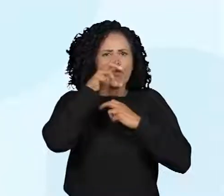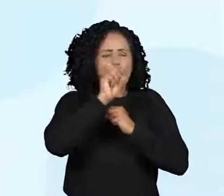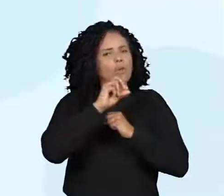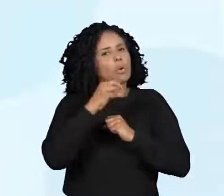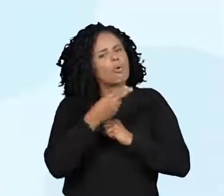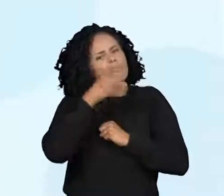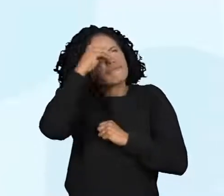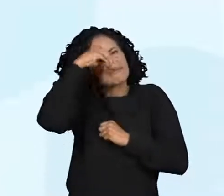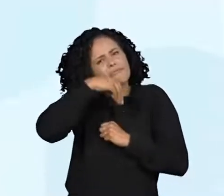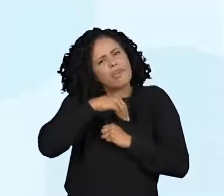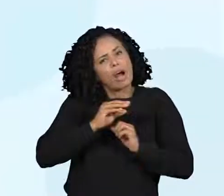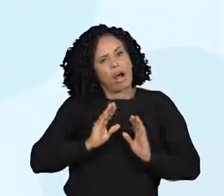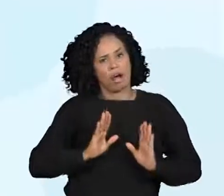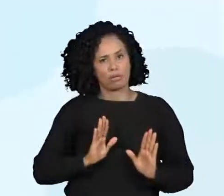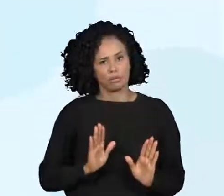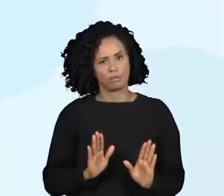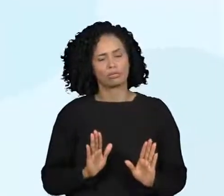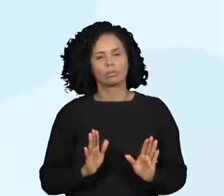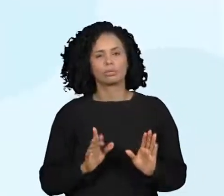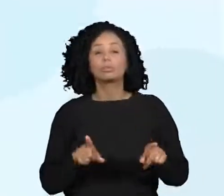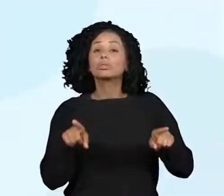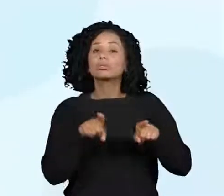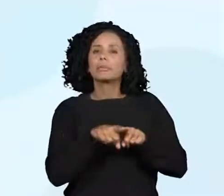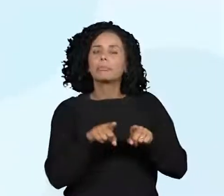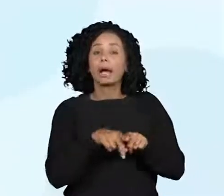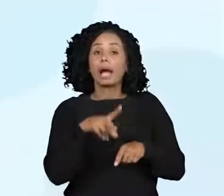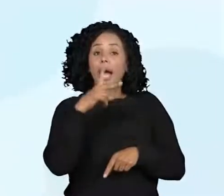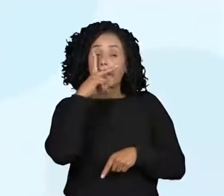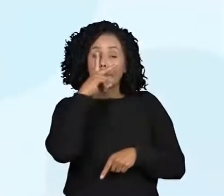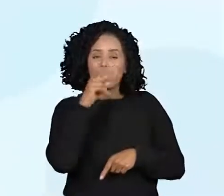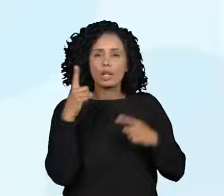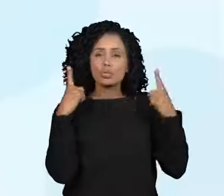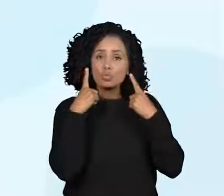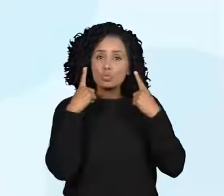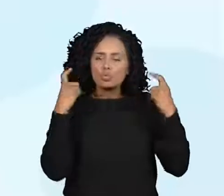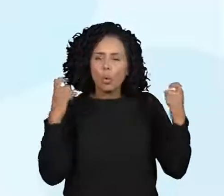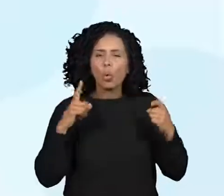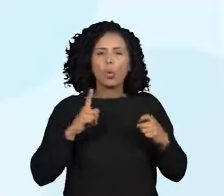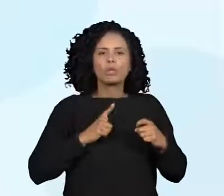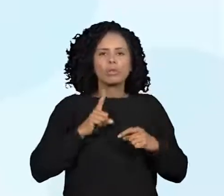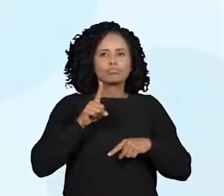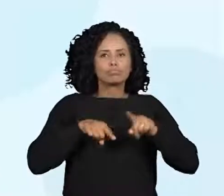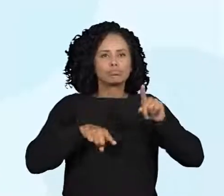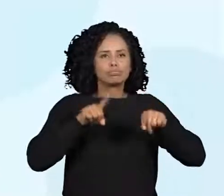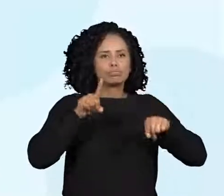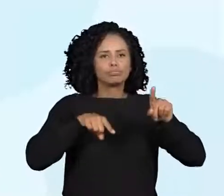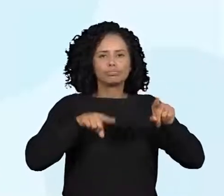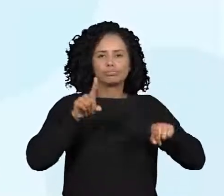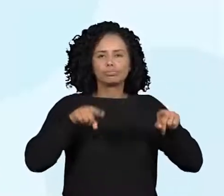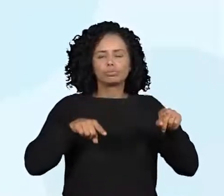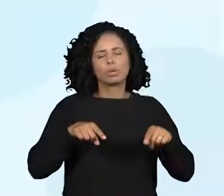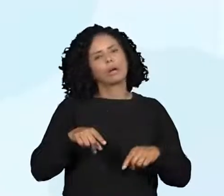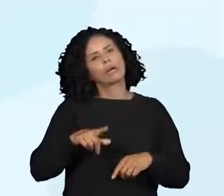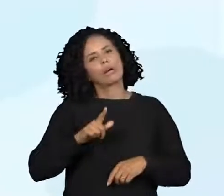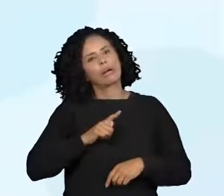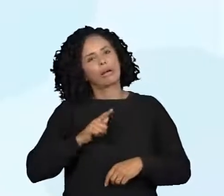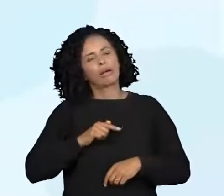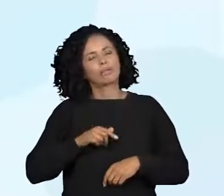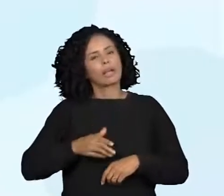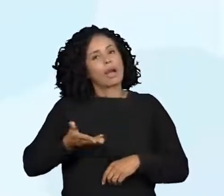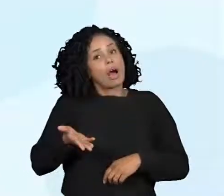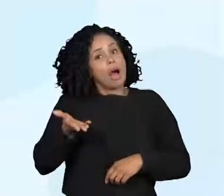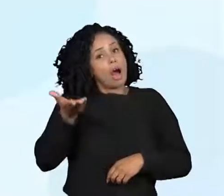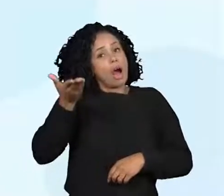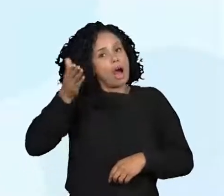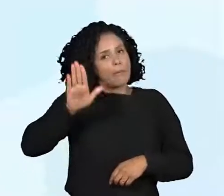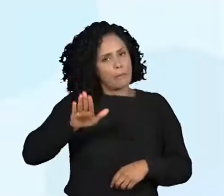fraco, considerando também suas infinitas variações progressiva ou regressiva. Então, a